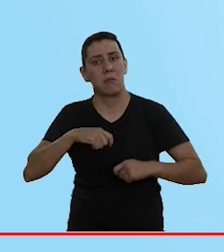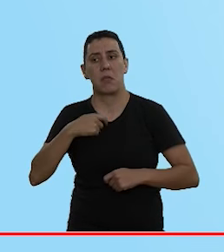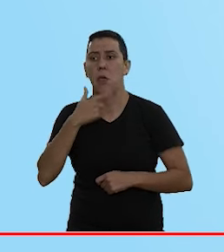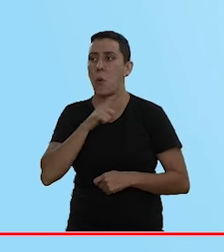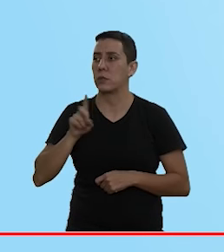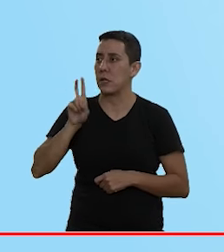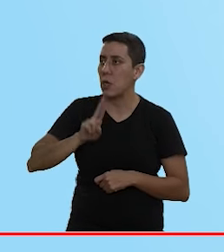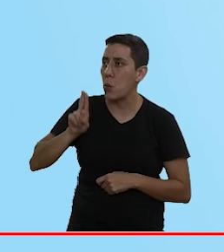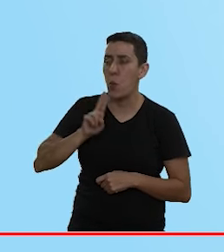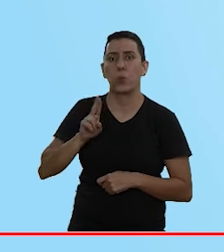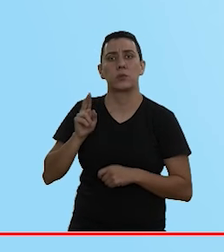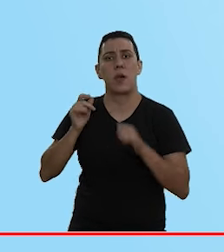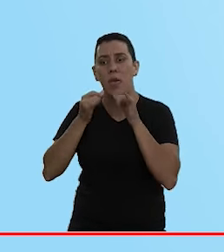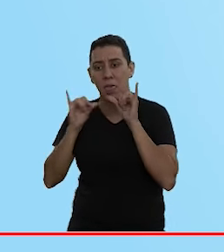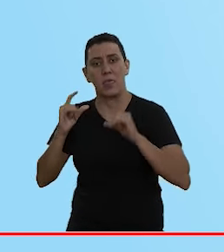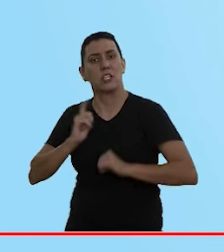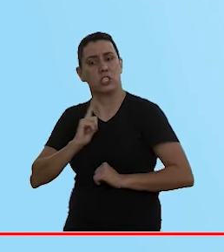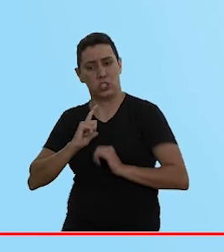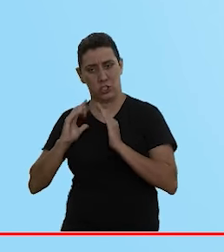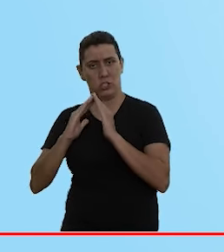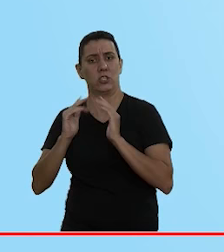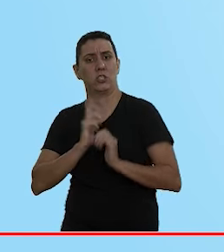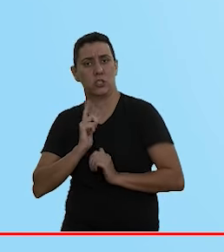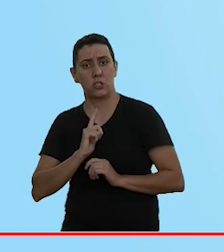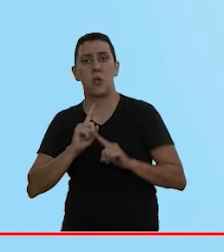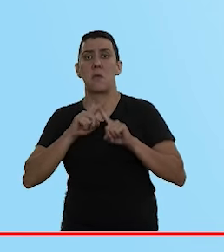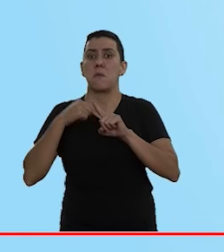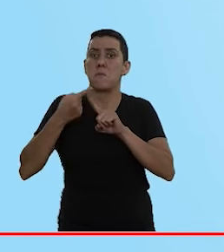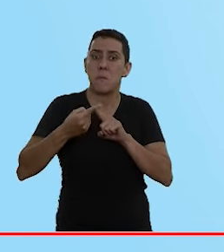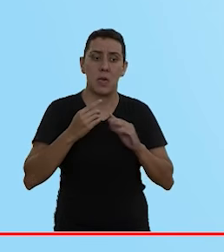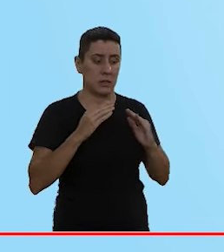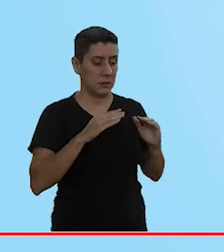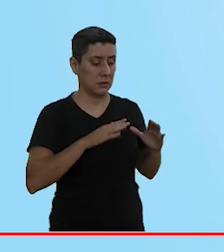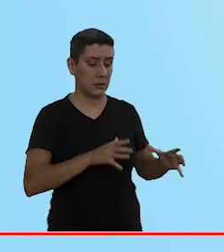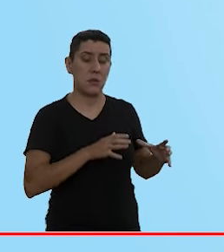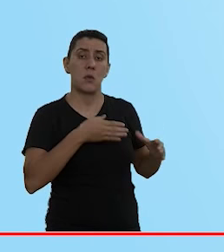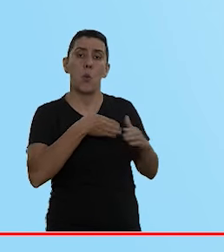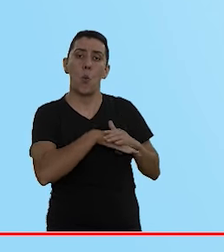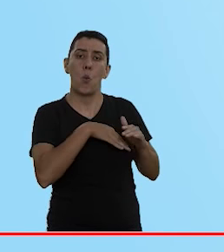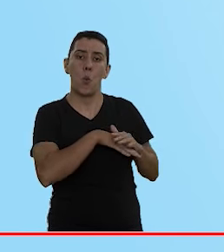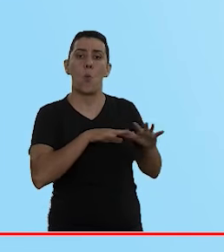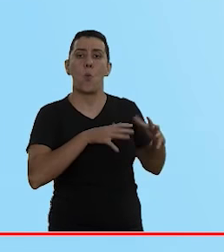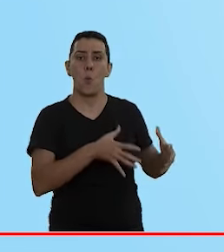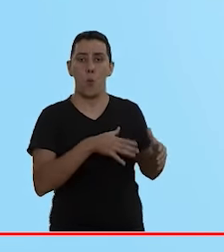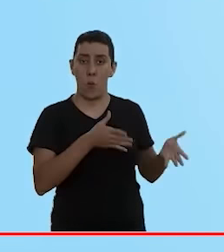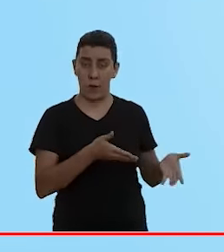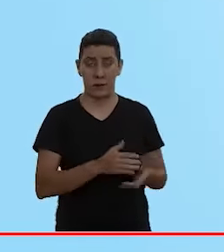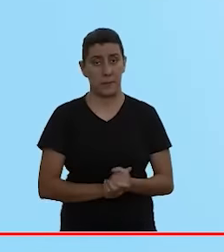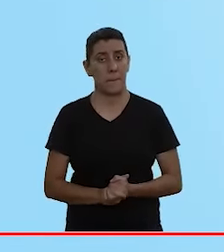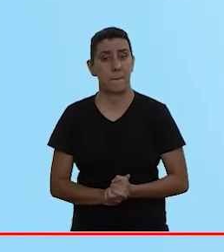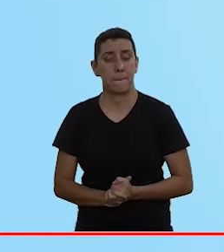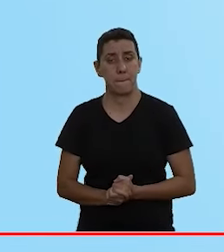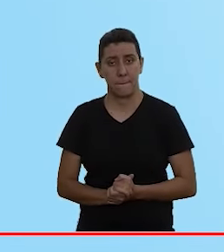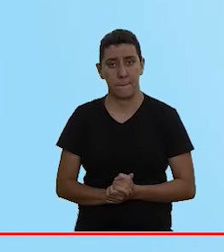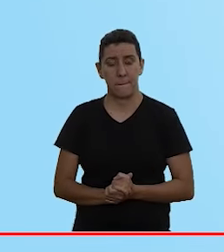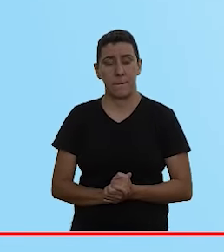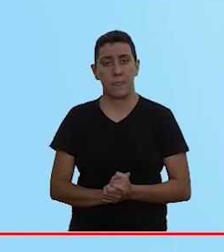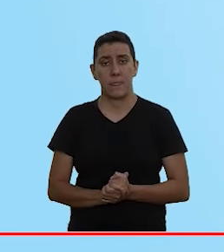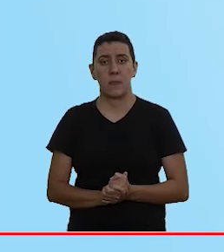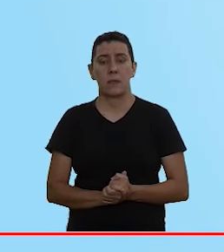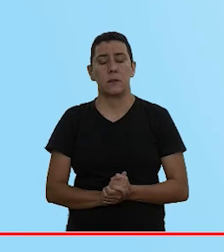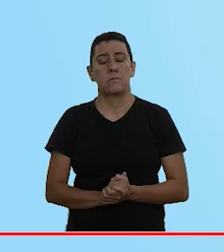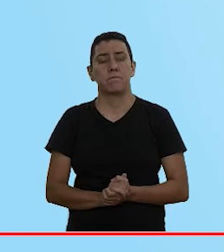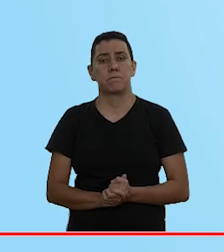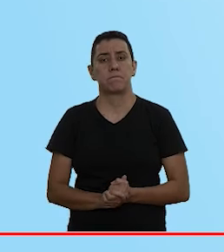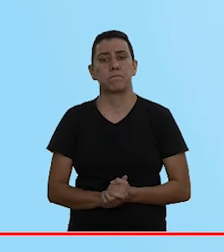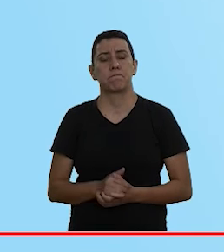a disponibilidade aí de ter energia, né? Principalmente nos momentos em que a rede elétrica estiver indisponível. Para